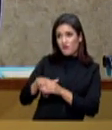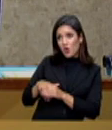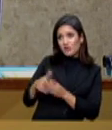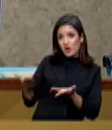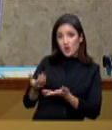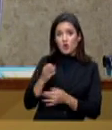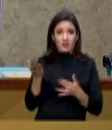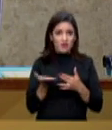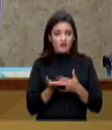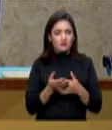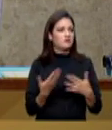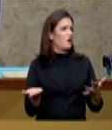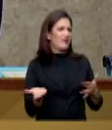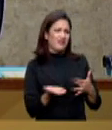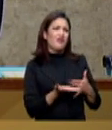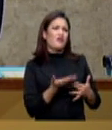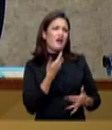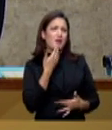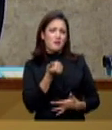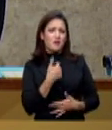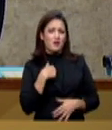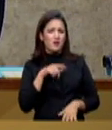para frente